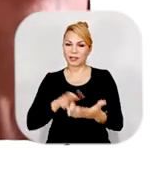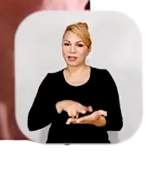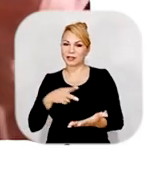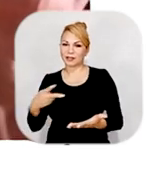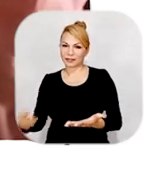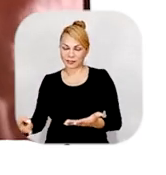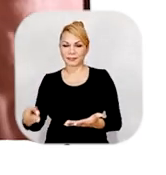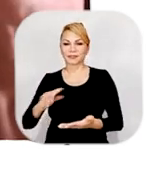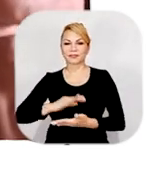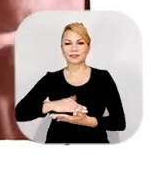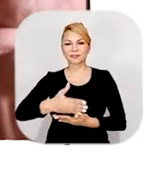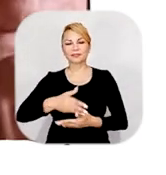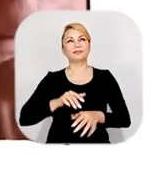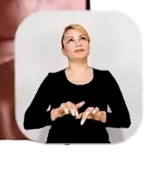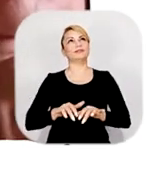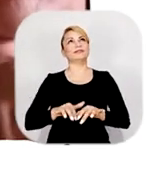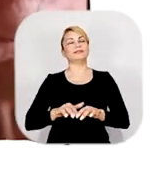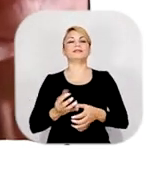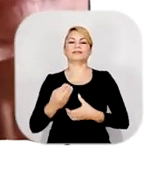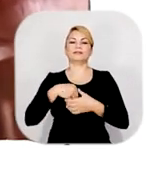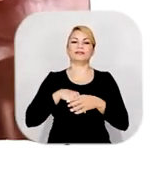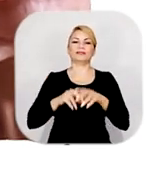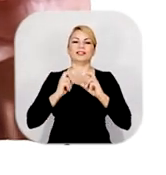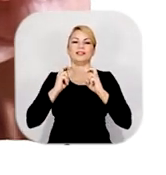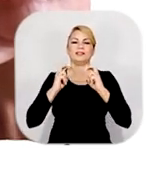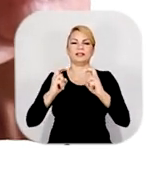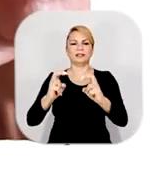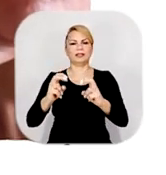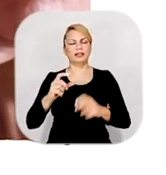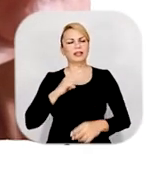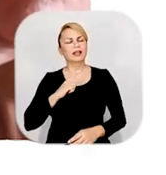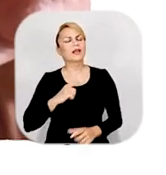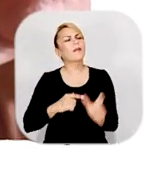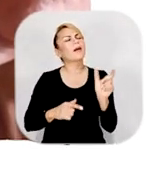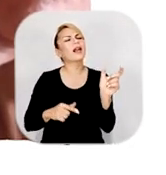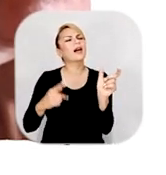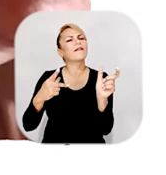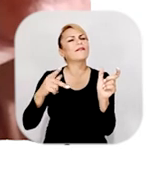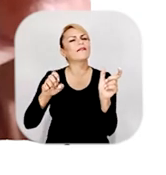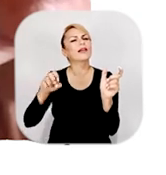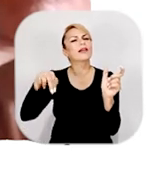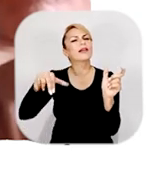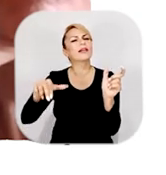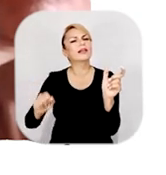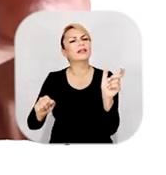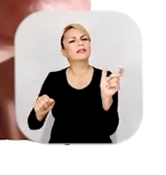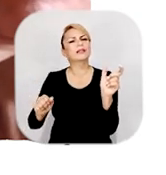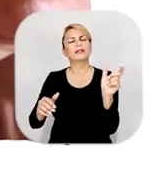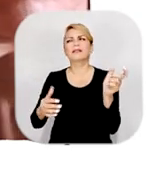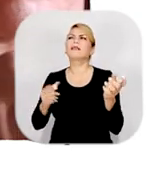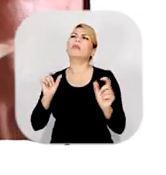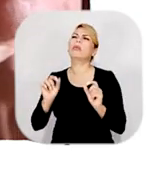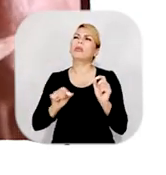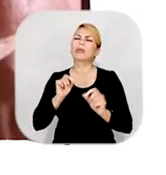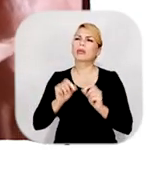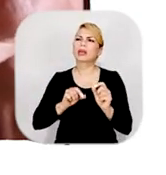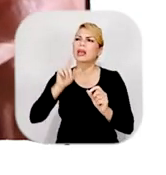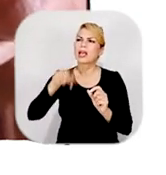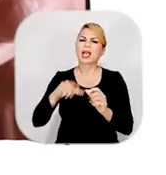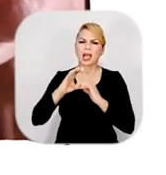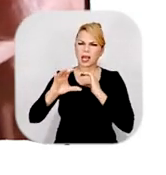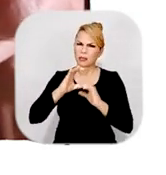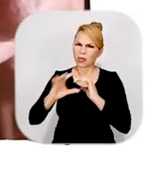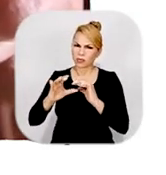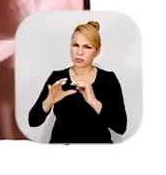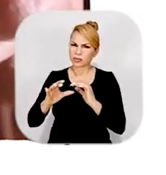Anísio falou assim: pena, né? Aí eu falei assim: Anísio, era uma modalidade de música que apareceu, né,